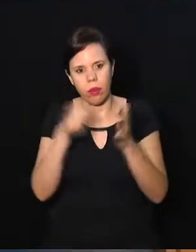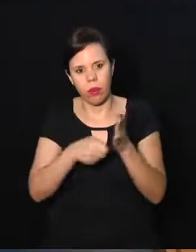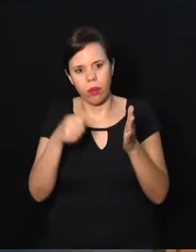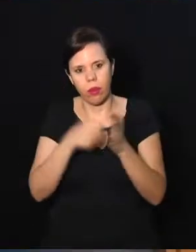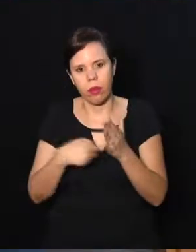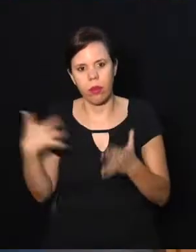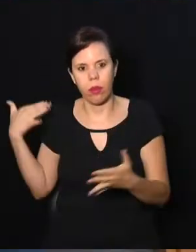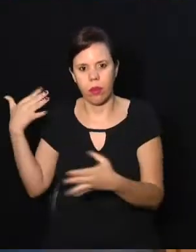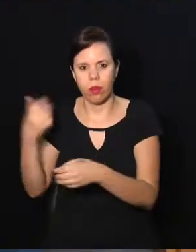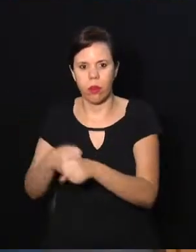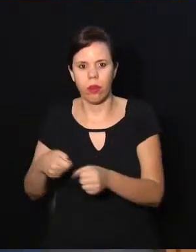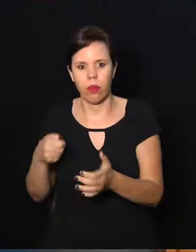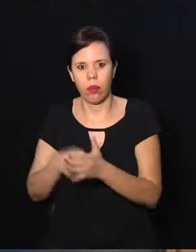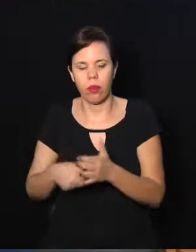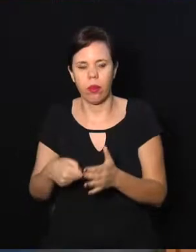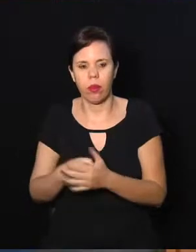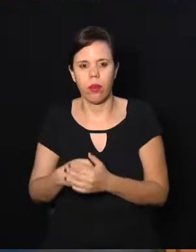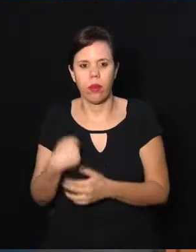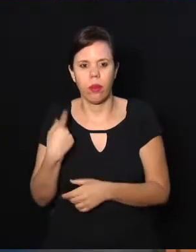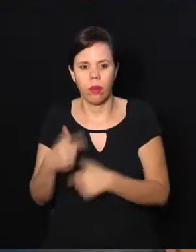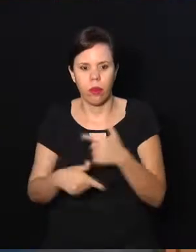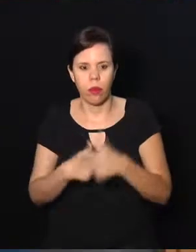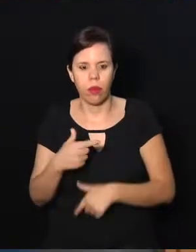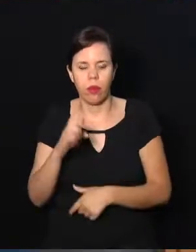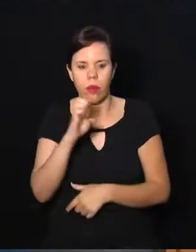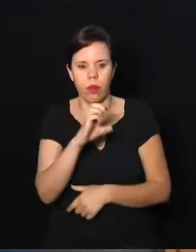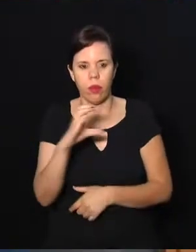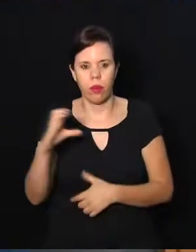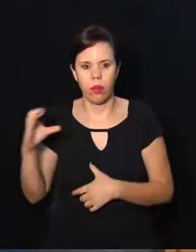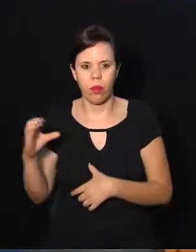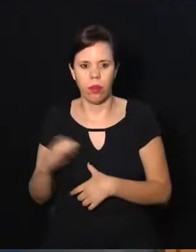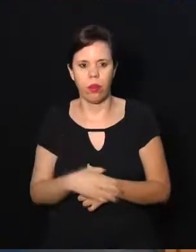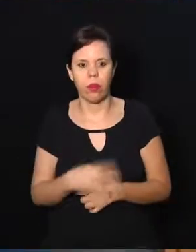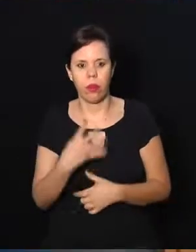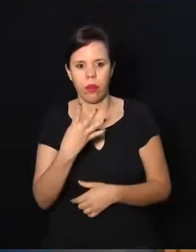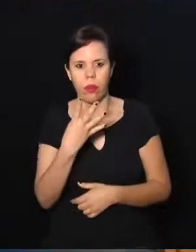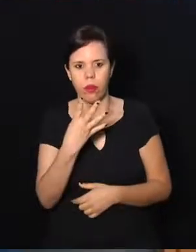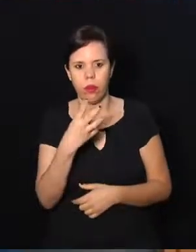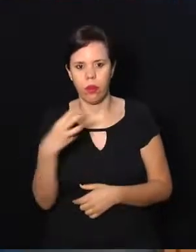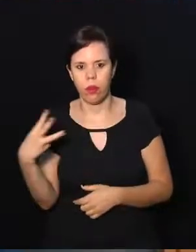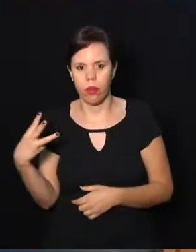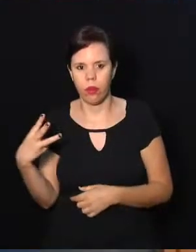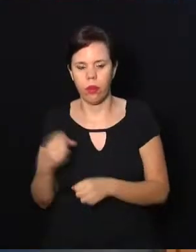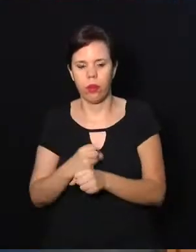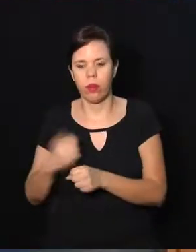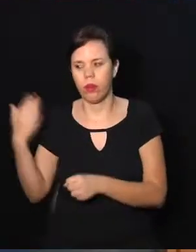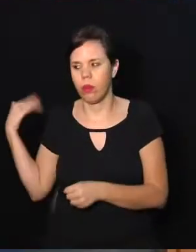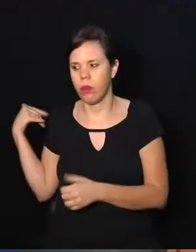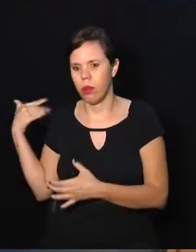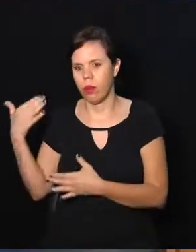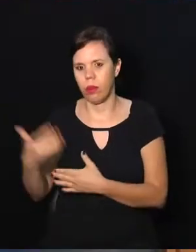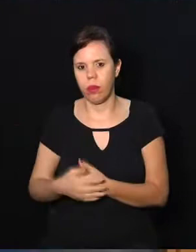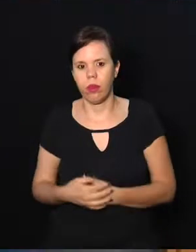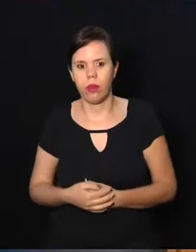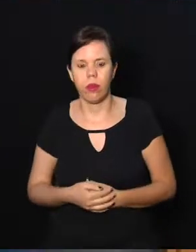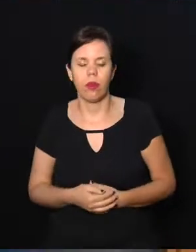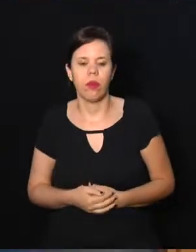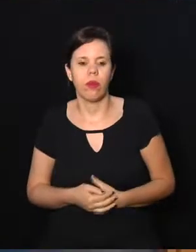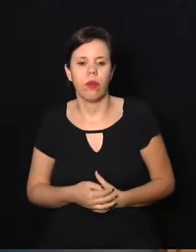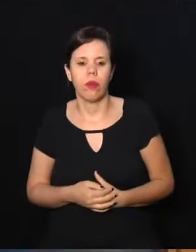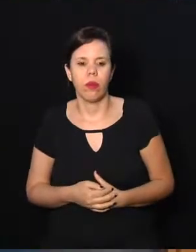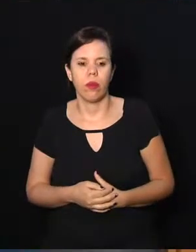tempo. Nós viemos do ECC há 43 anos atrás